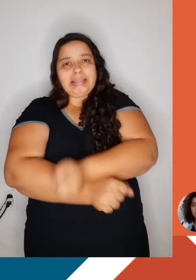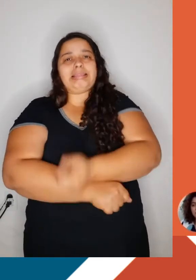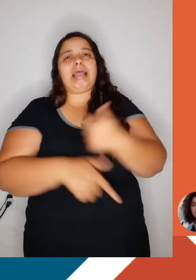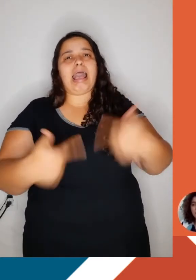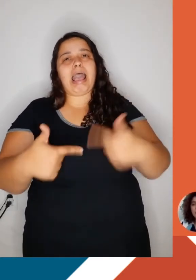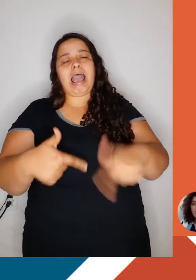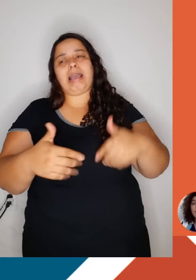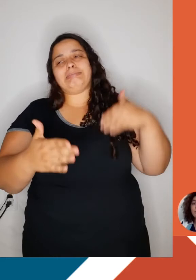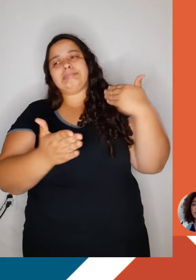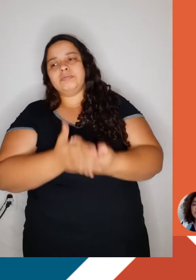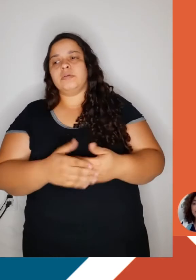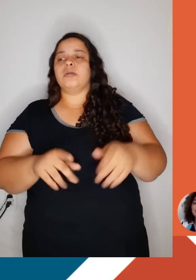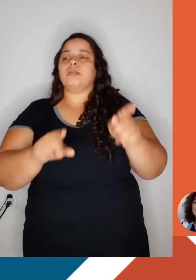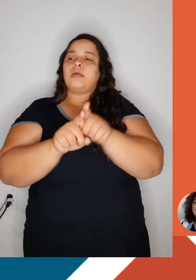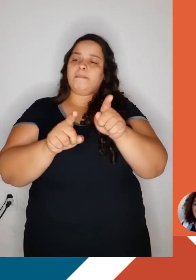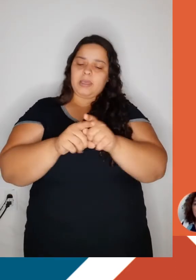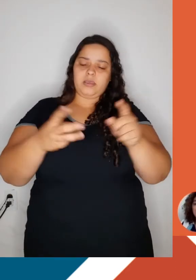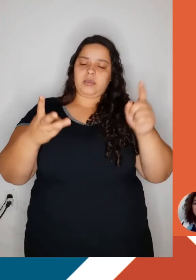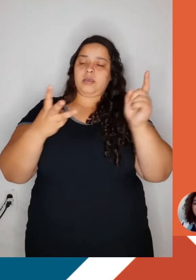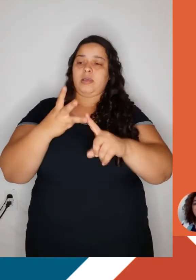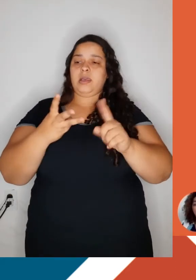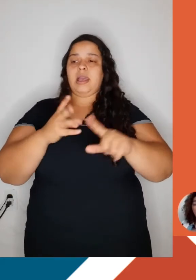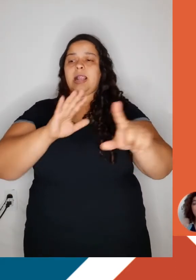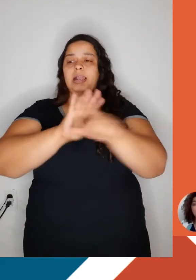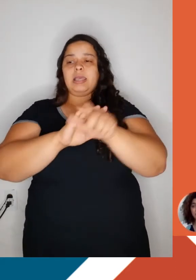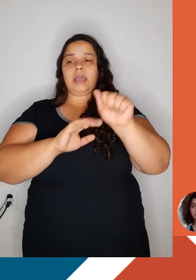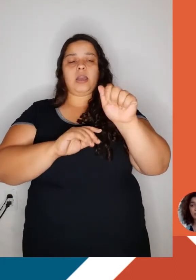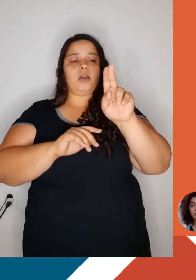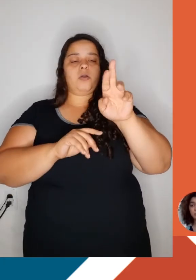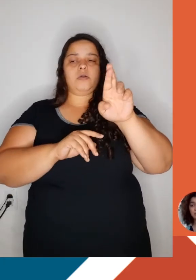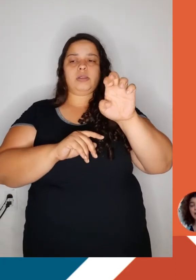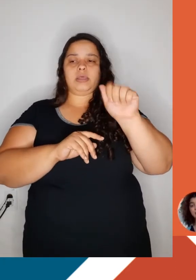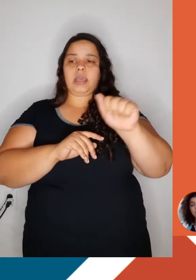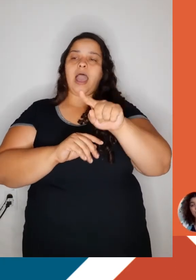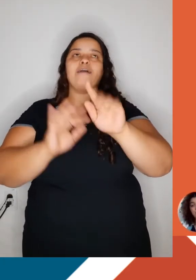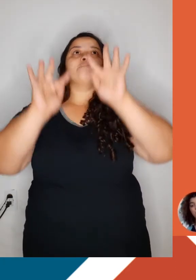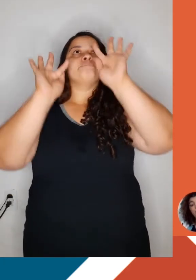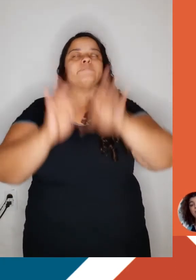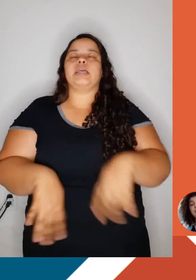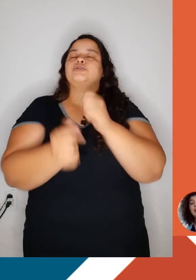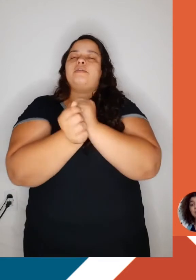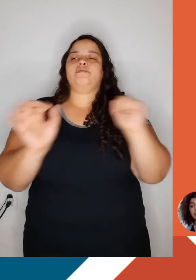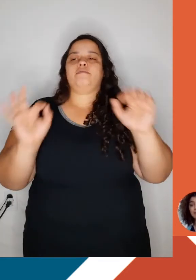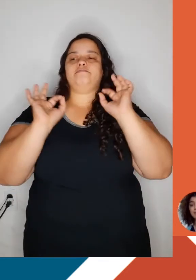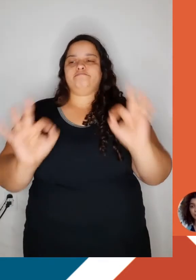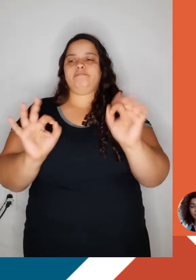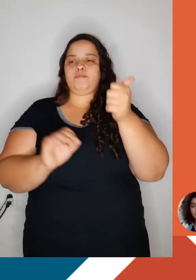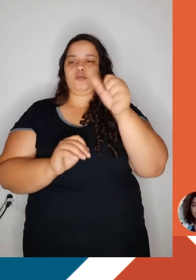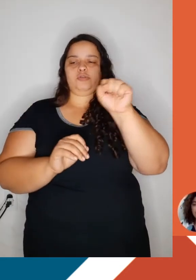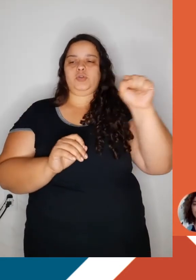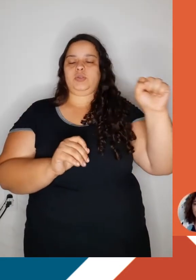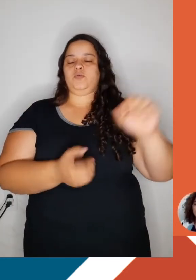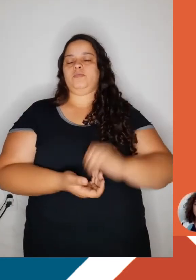submetidos. Por fim, a gente tem a Lei Áurea, assinada em 1888, que garantiu o fim da escravidão.